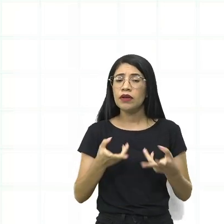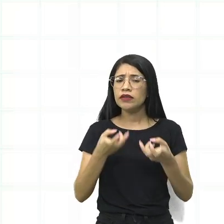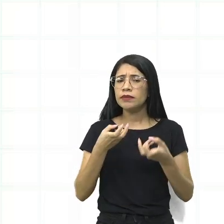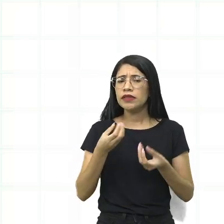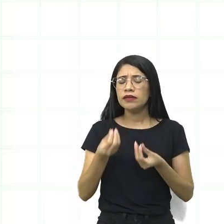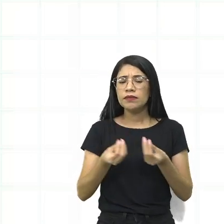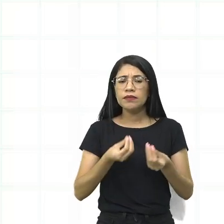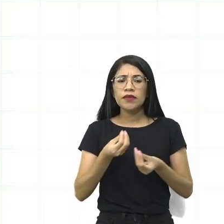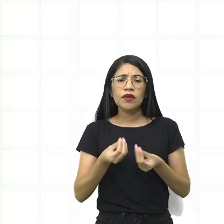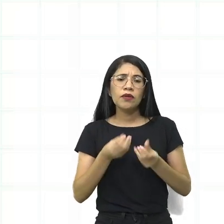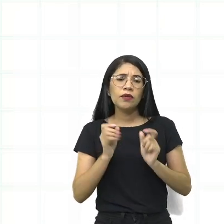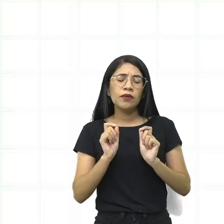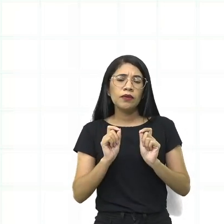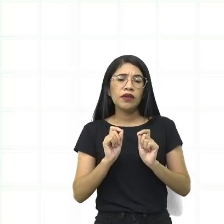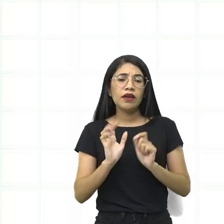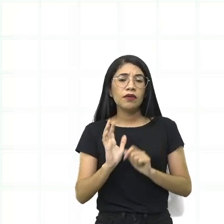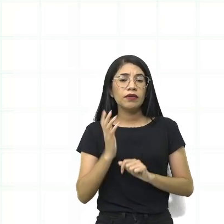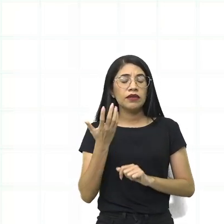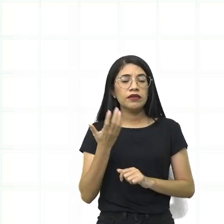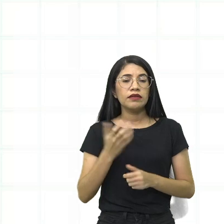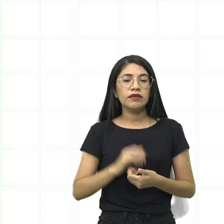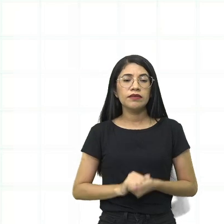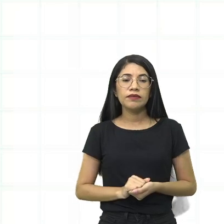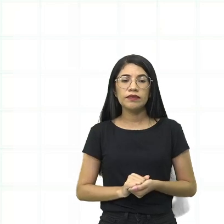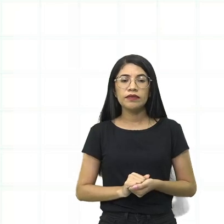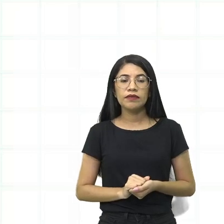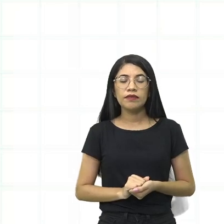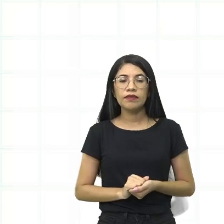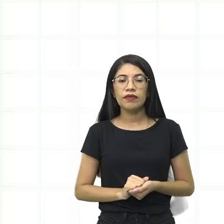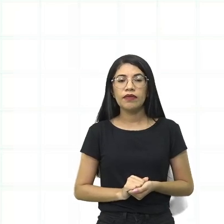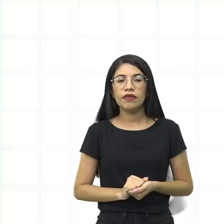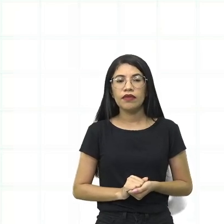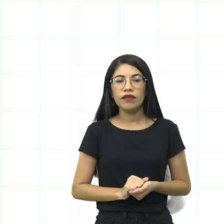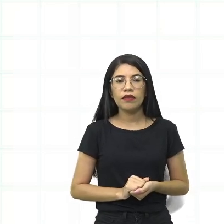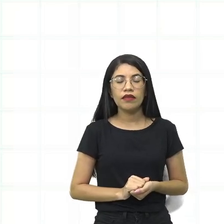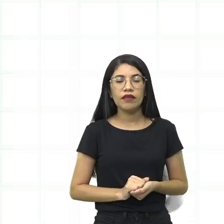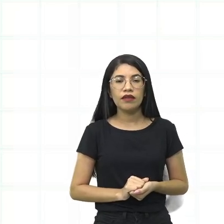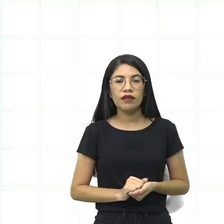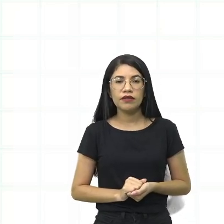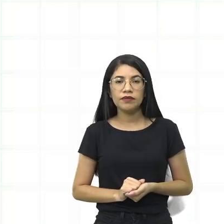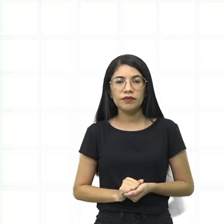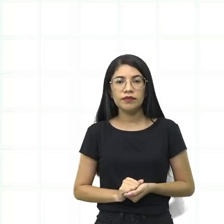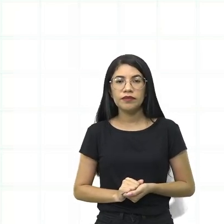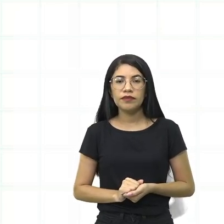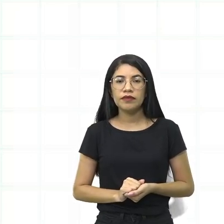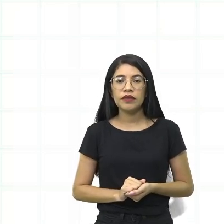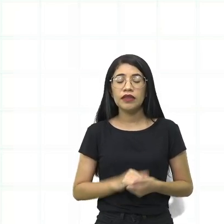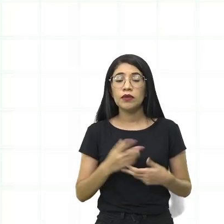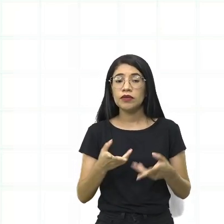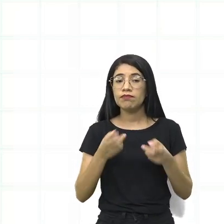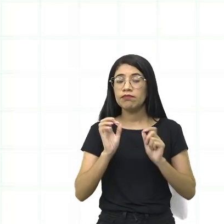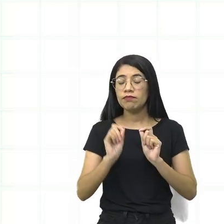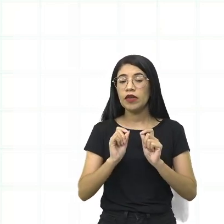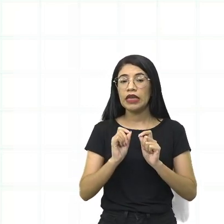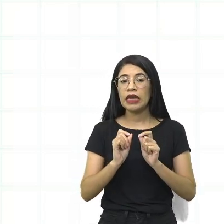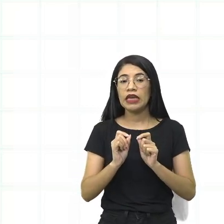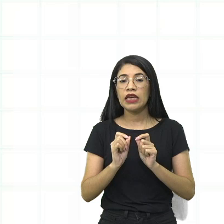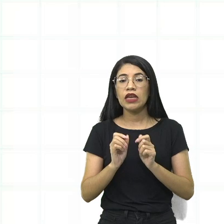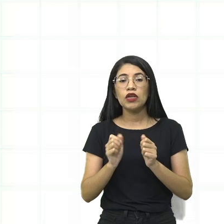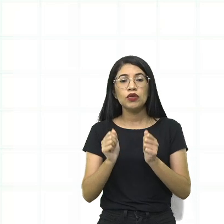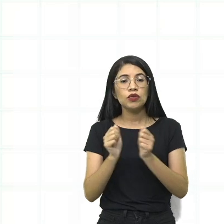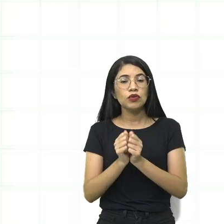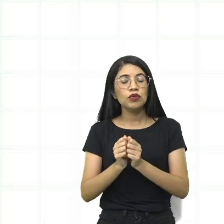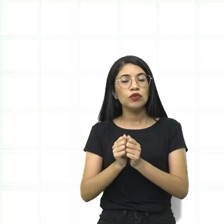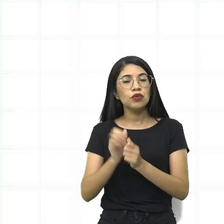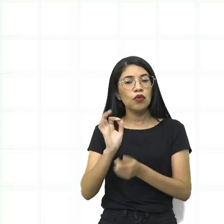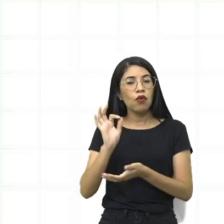percebemos, então, que está se tratando aí, né? A gente vai perceber um fato e a opinião dentro dessa